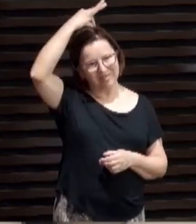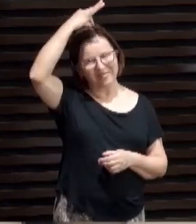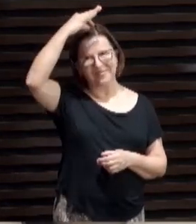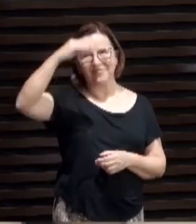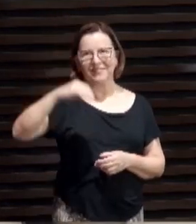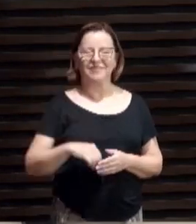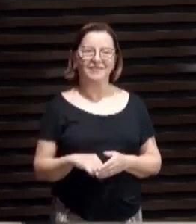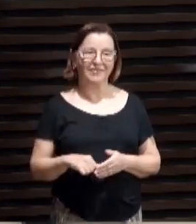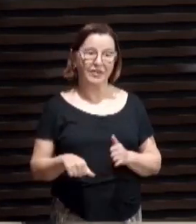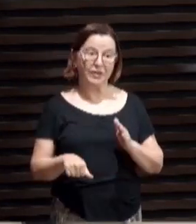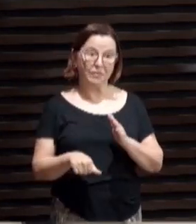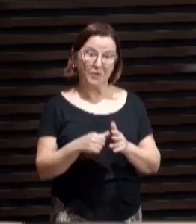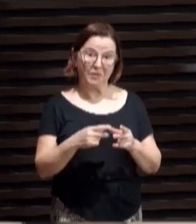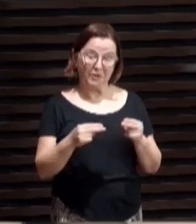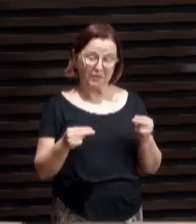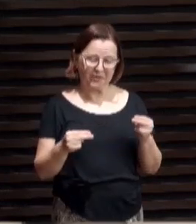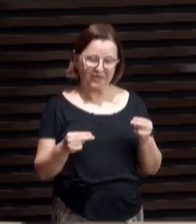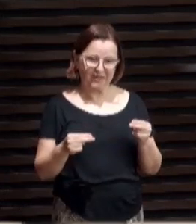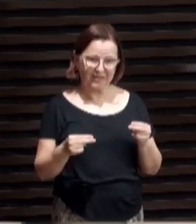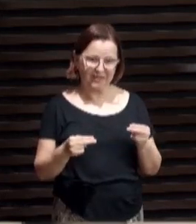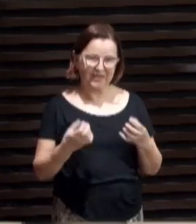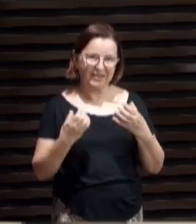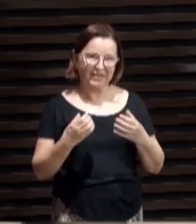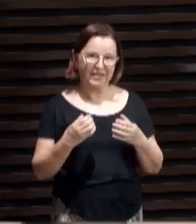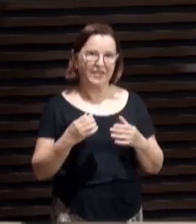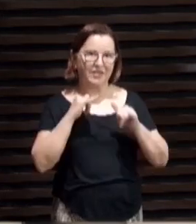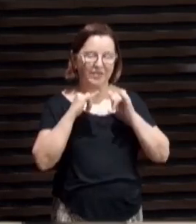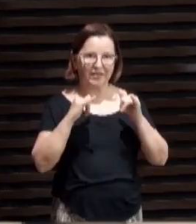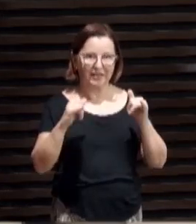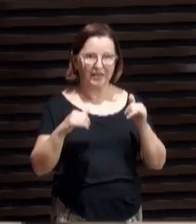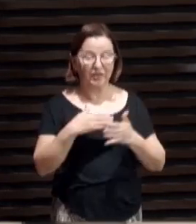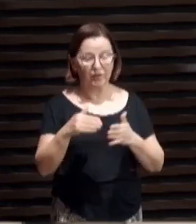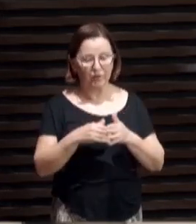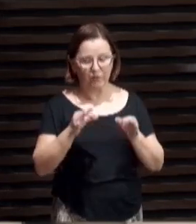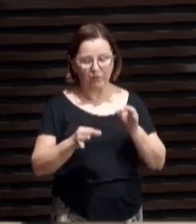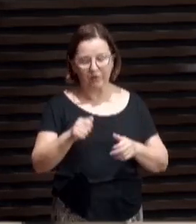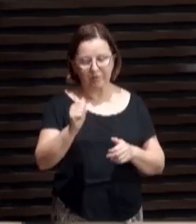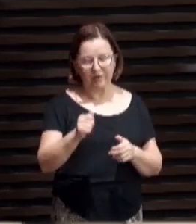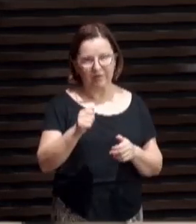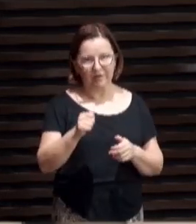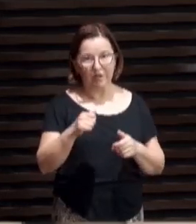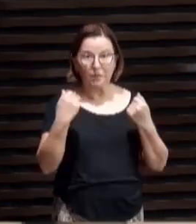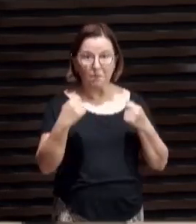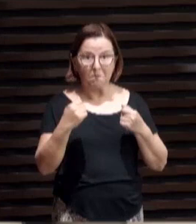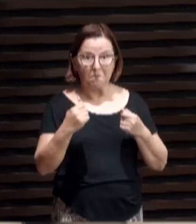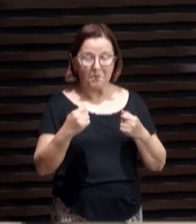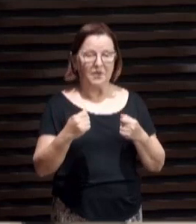A primeira coisa que nós gostaríamos de dizer é que todo julgamento precisa de critérios muito